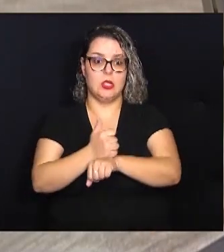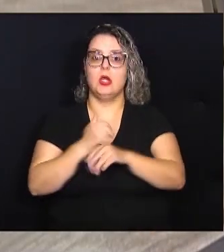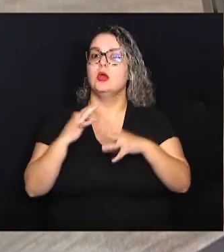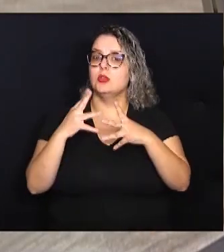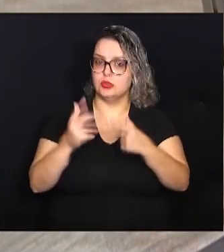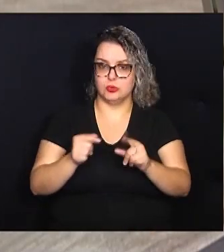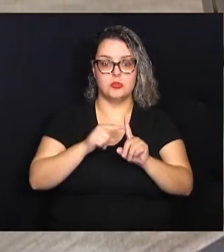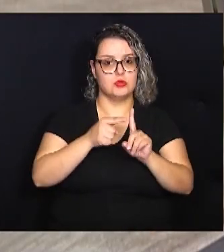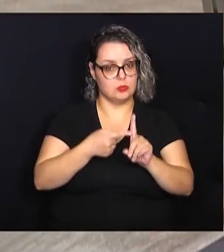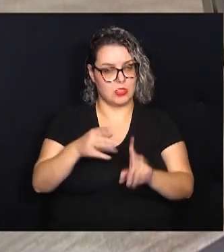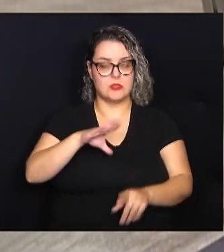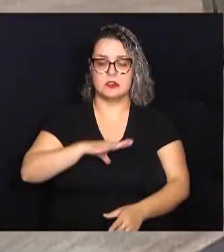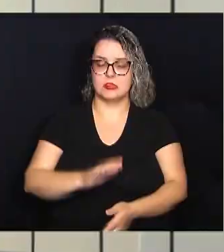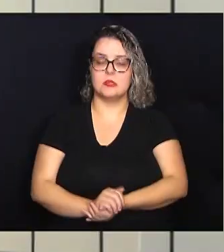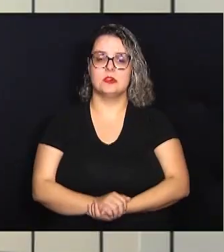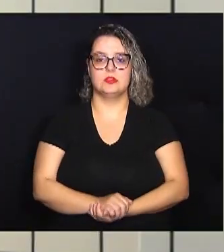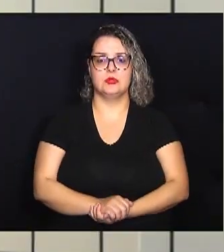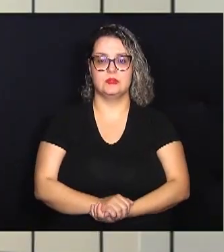partos da cidade.